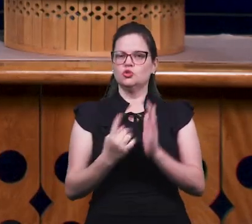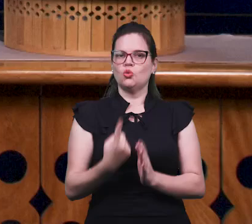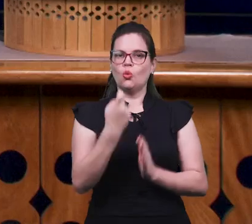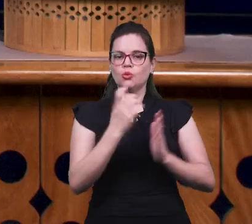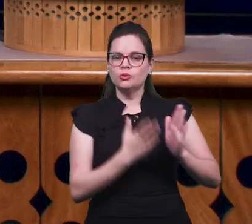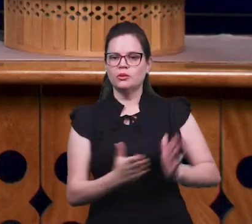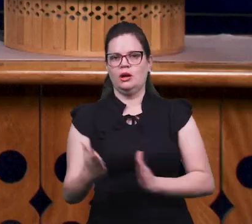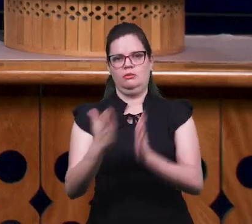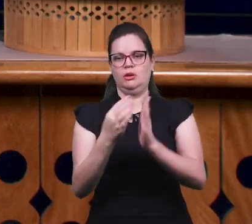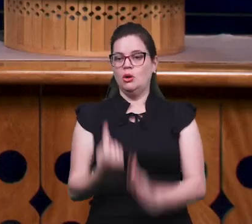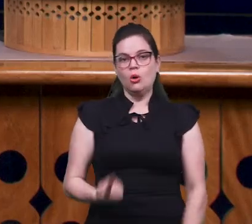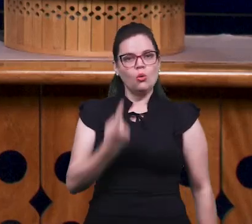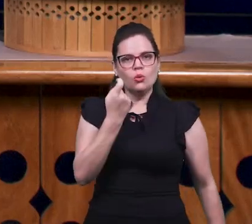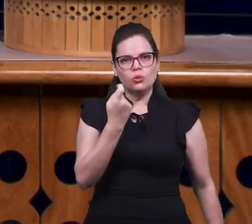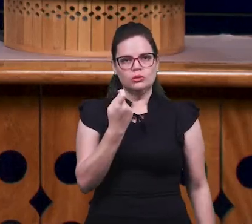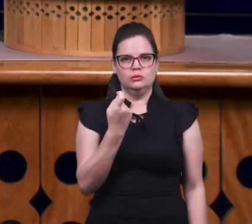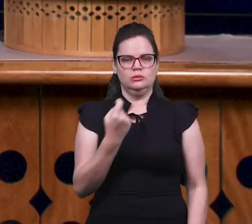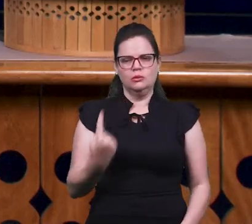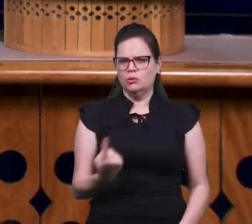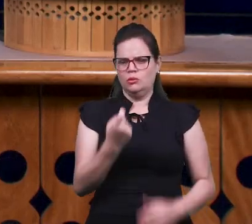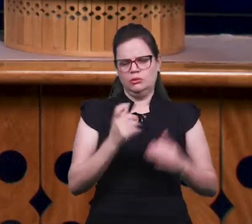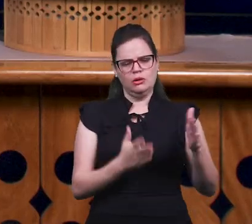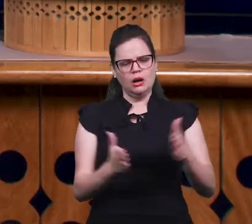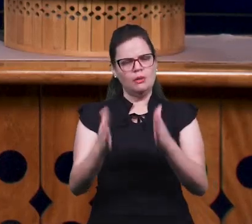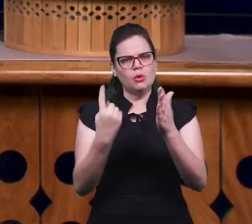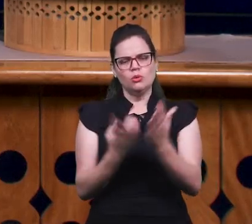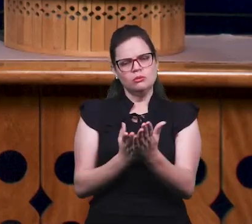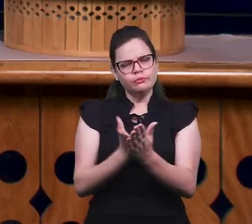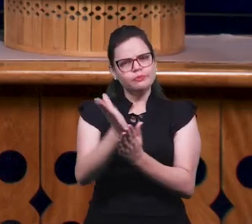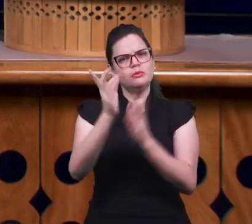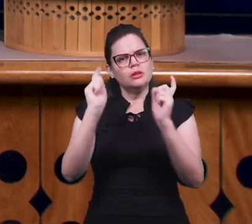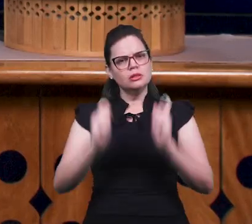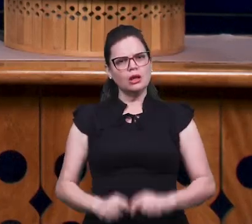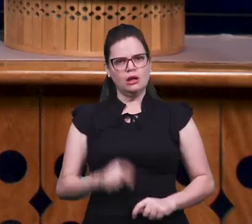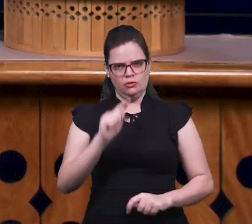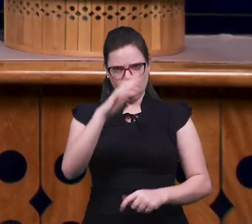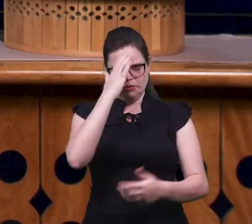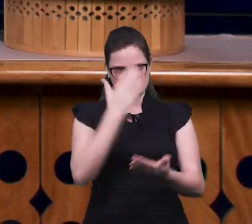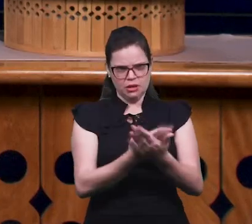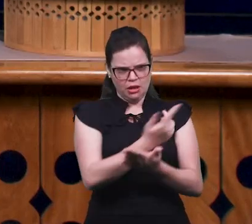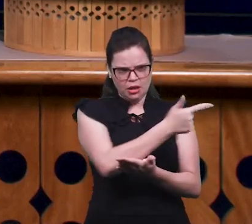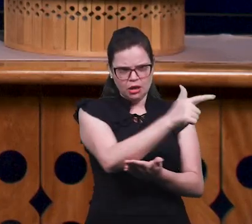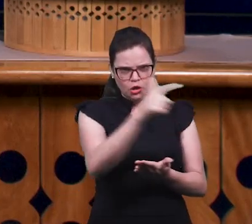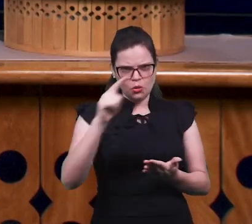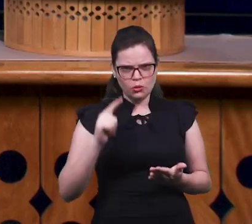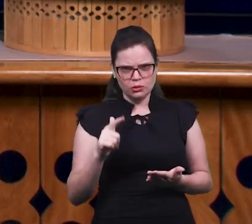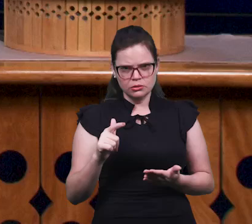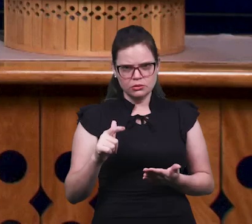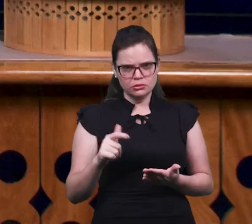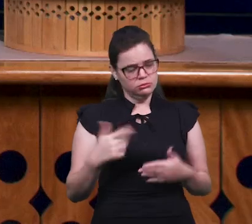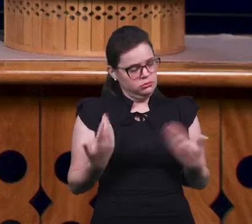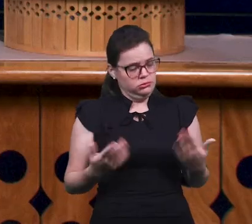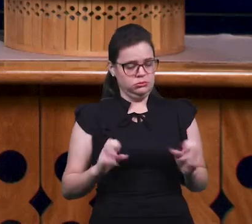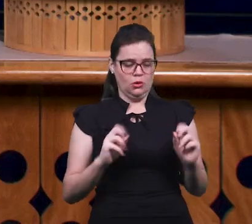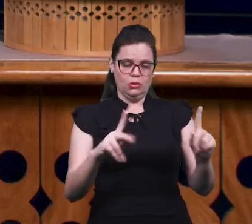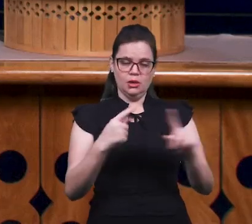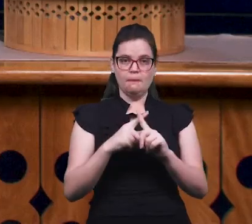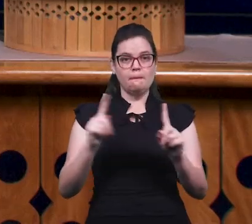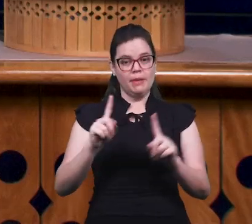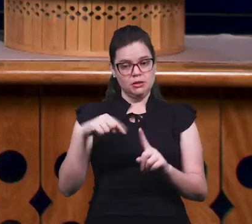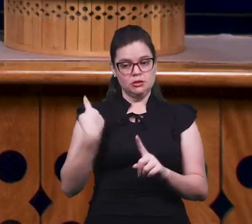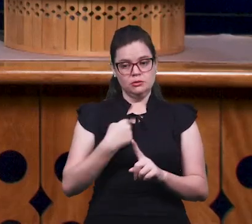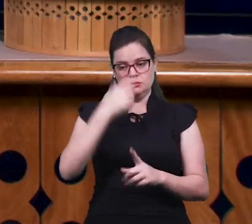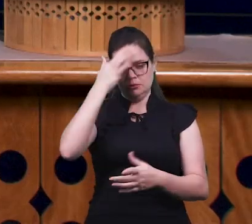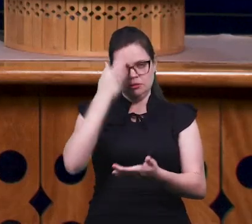caminhos, não, ele é o caminho. Então é isso que nós cremos. Se alguém quer crer em outro aspecto de crer no que quiser, mas a nossa fé,